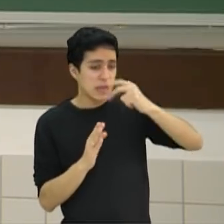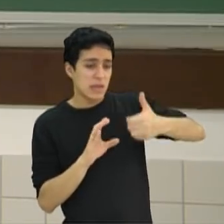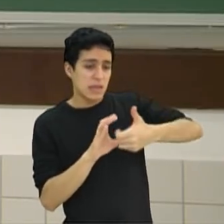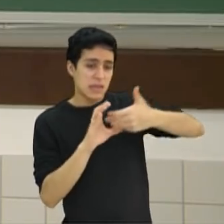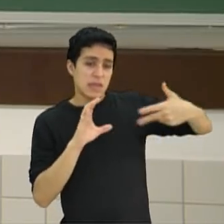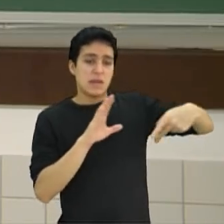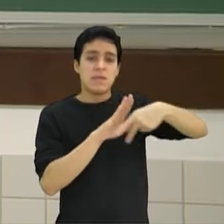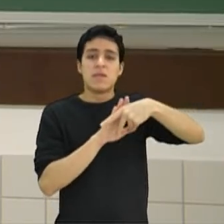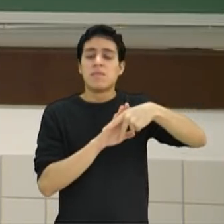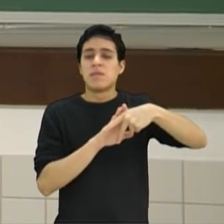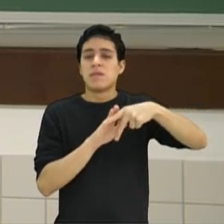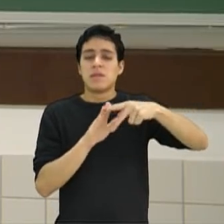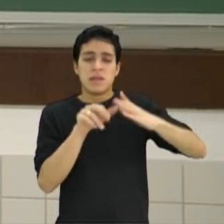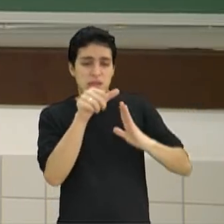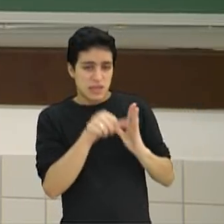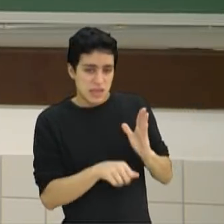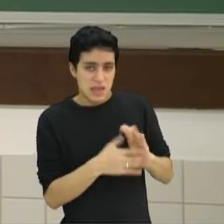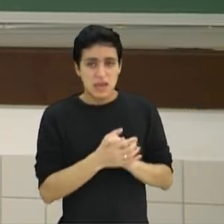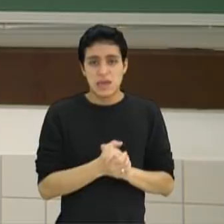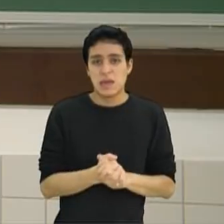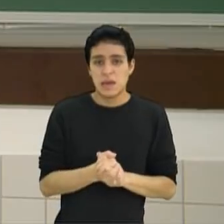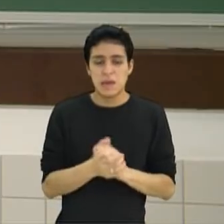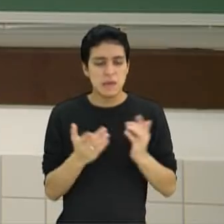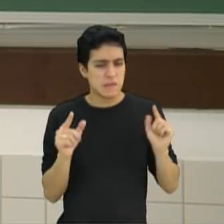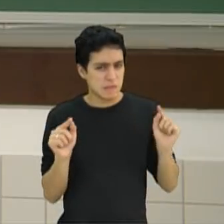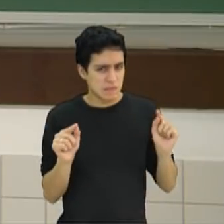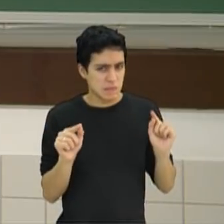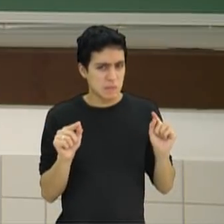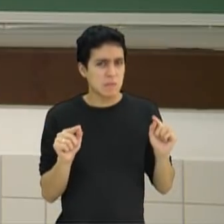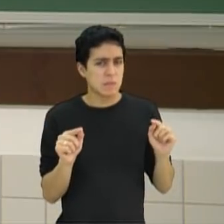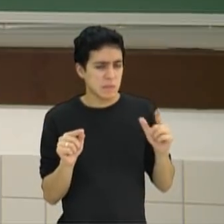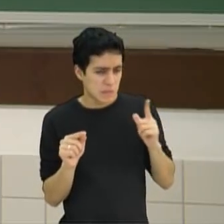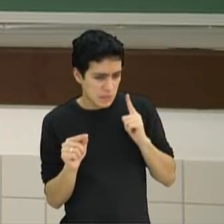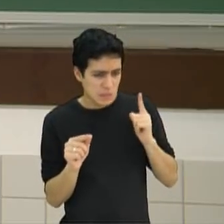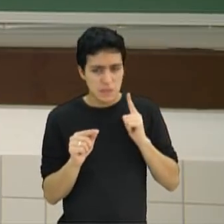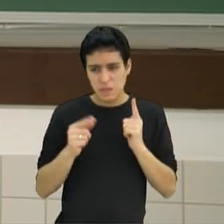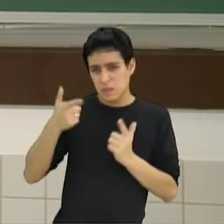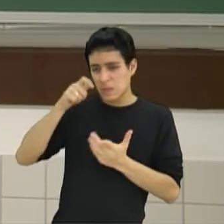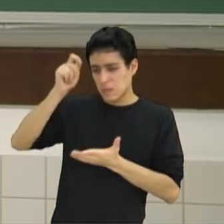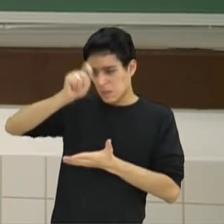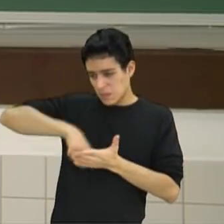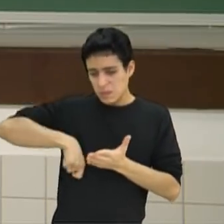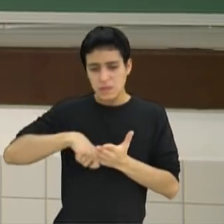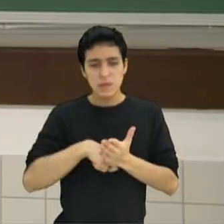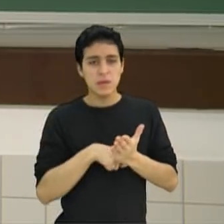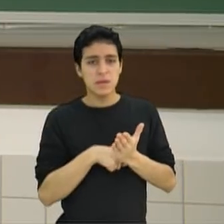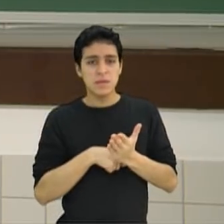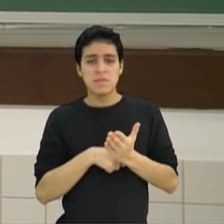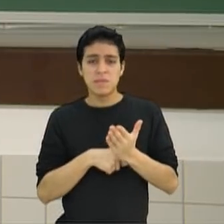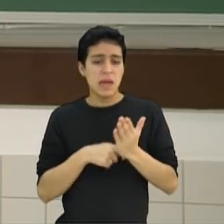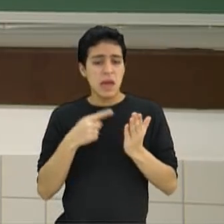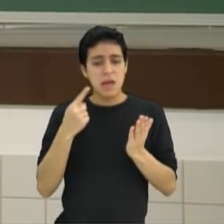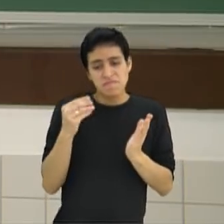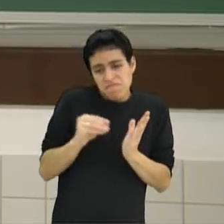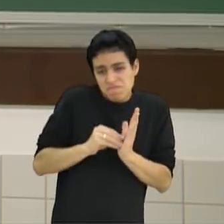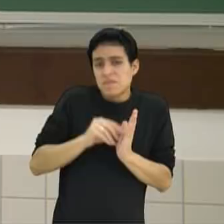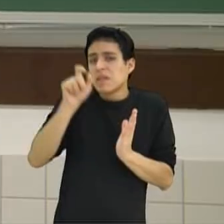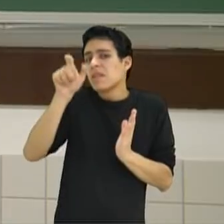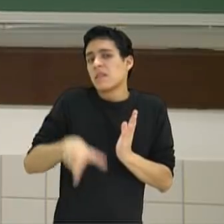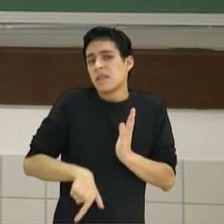característica do ensaio, né? Então, nada mais vale do que tenha a sua assinatura para a identificação, justamente.